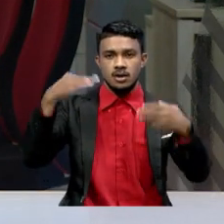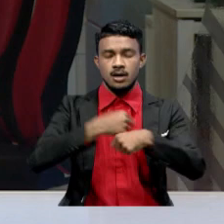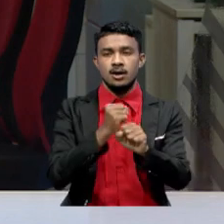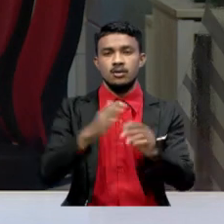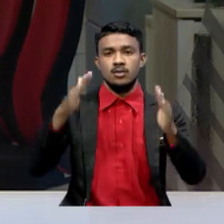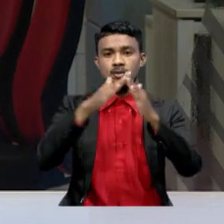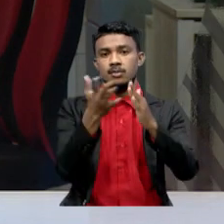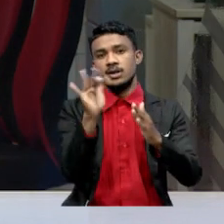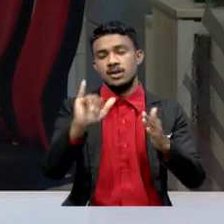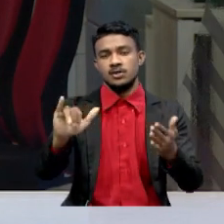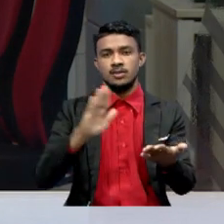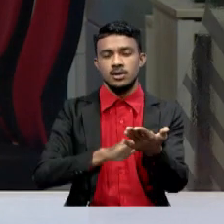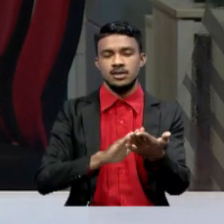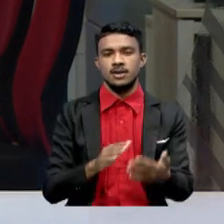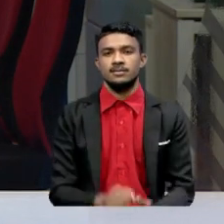Sira.